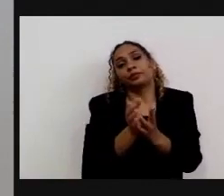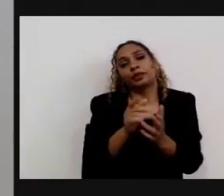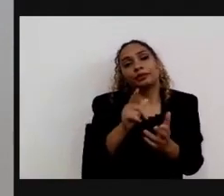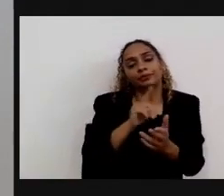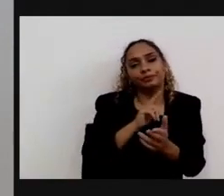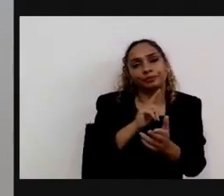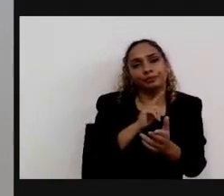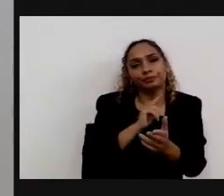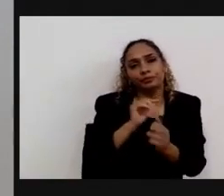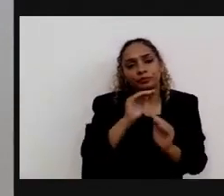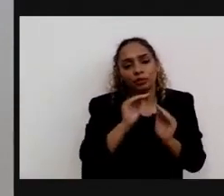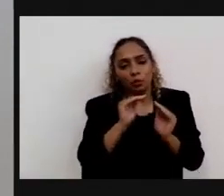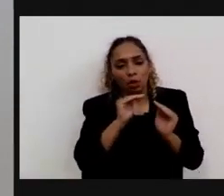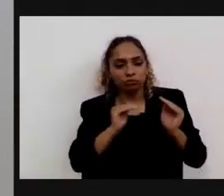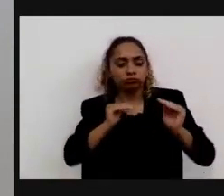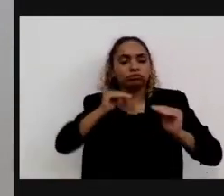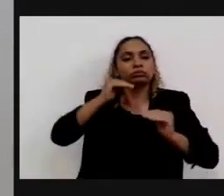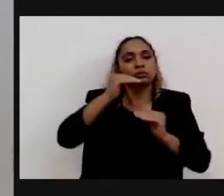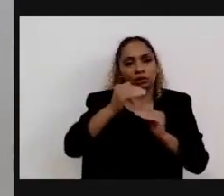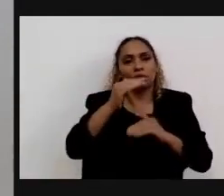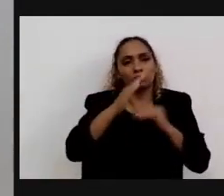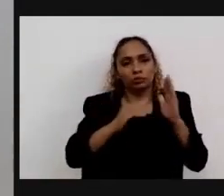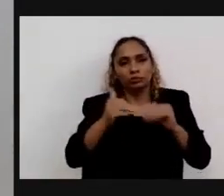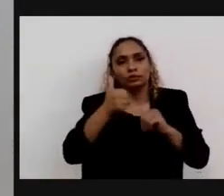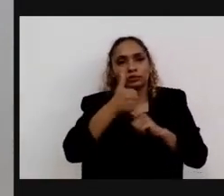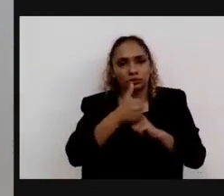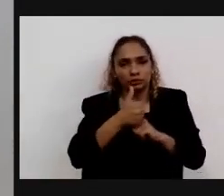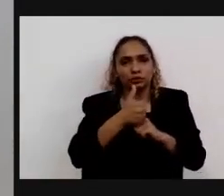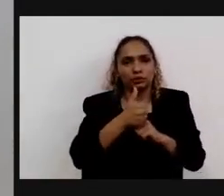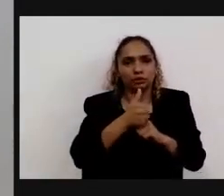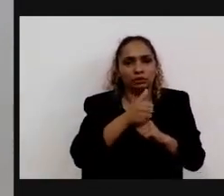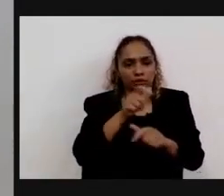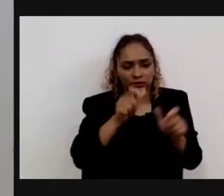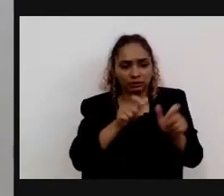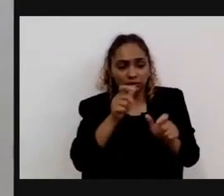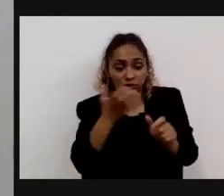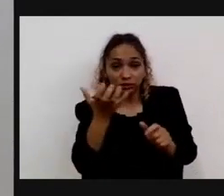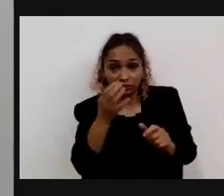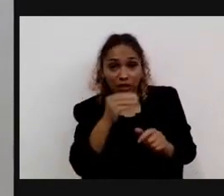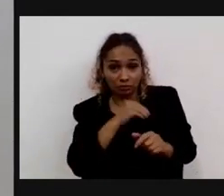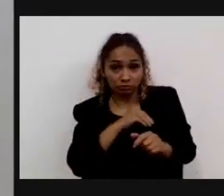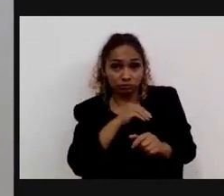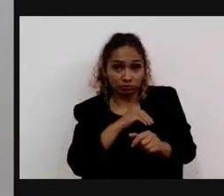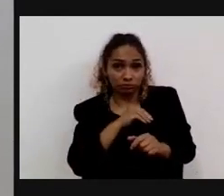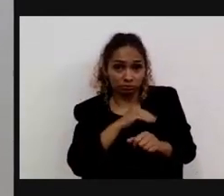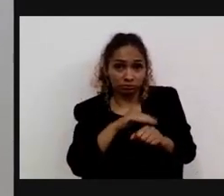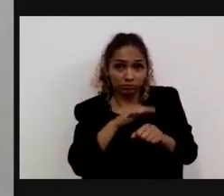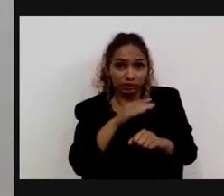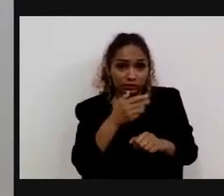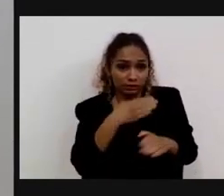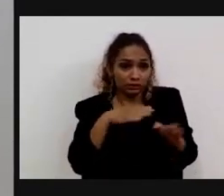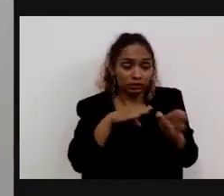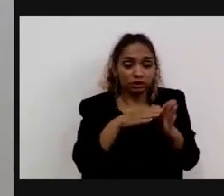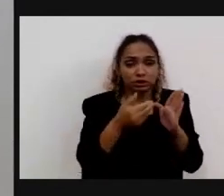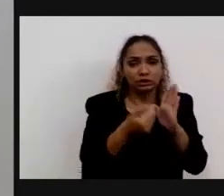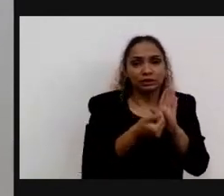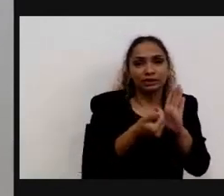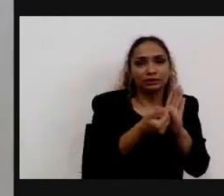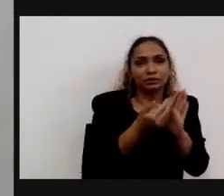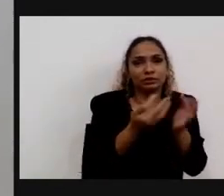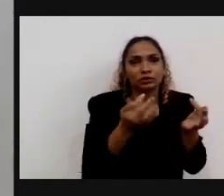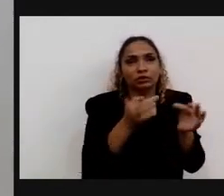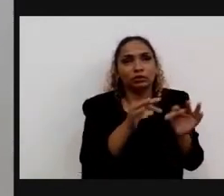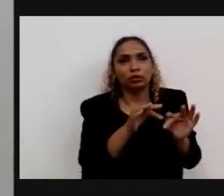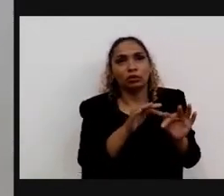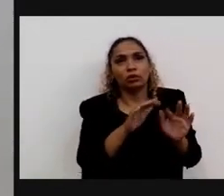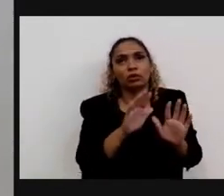buscar uma ascensão profissional e é legítimo que as pessoas queiram ganhar mais então às vezes quando ela chegam aqui na câmera chegaram no fim da carreira